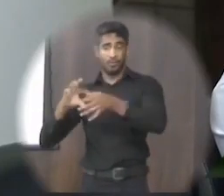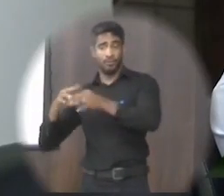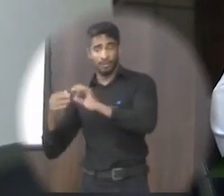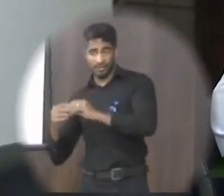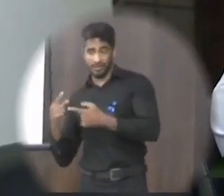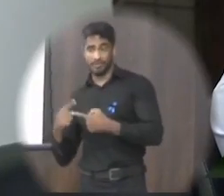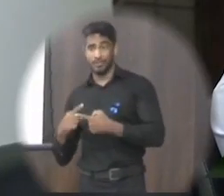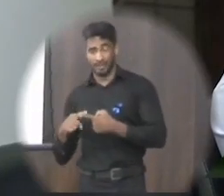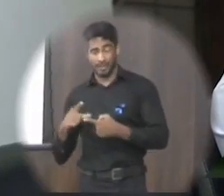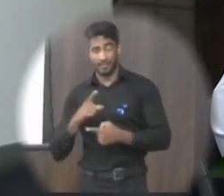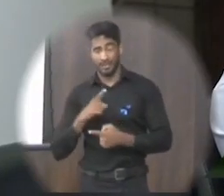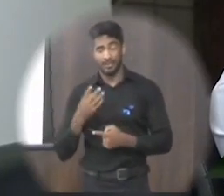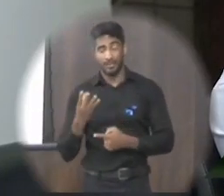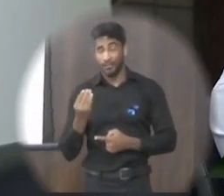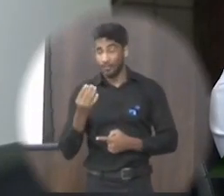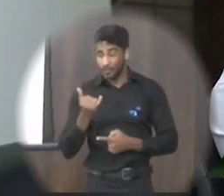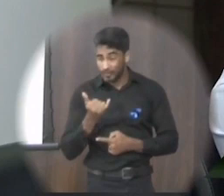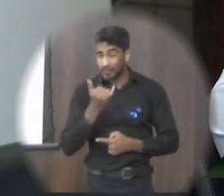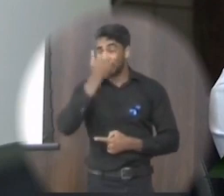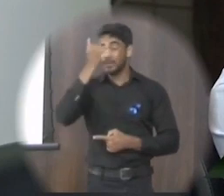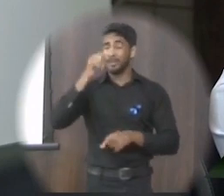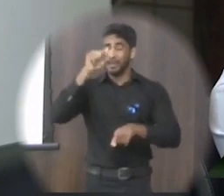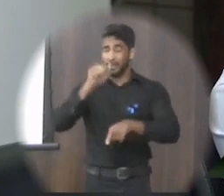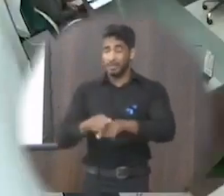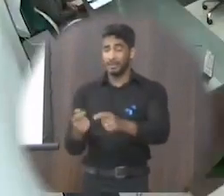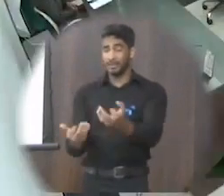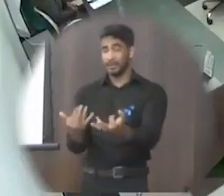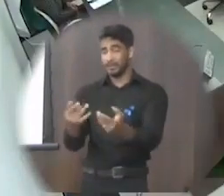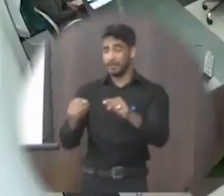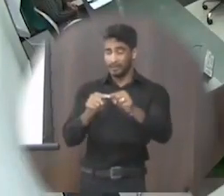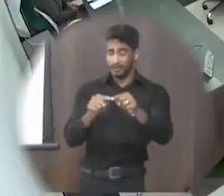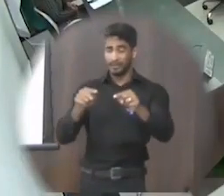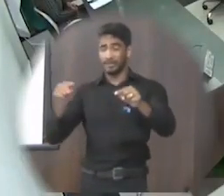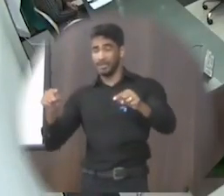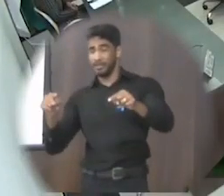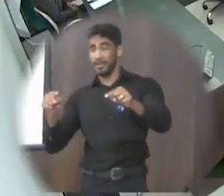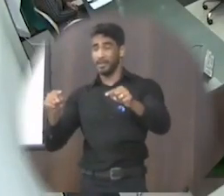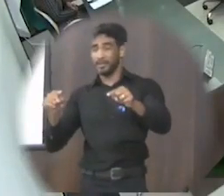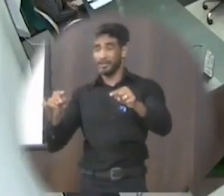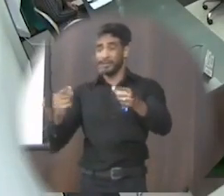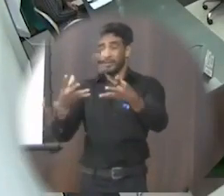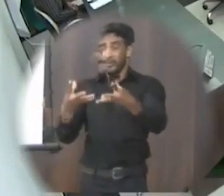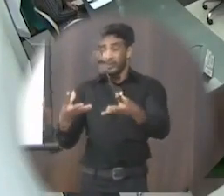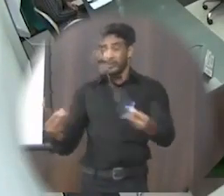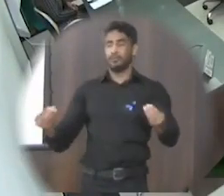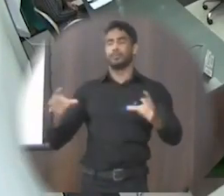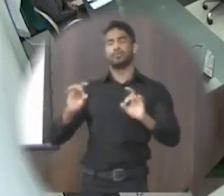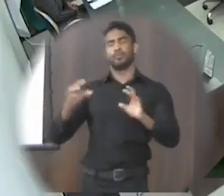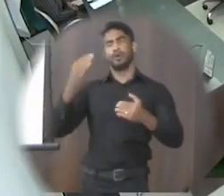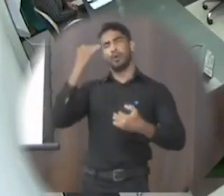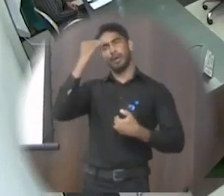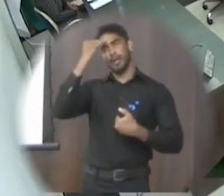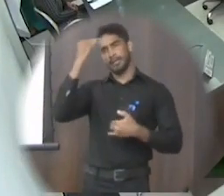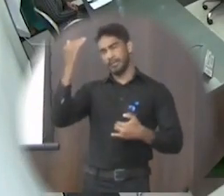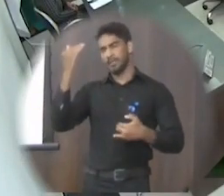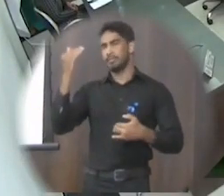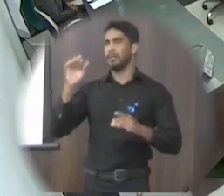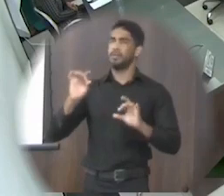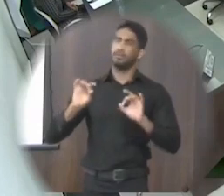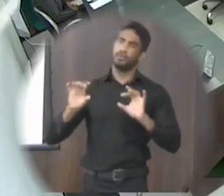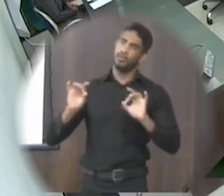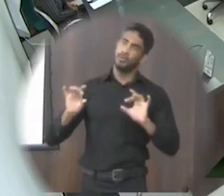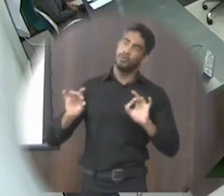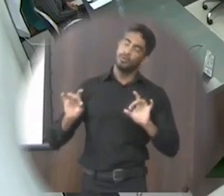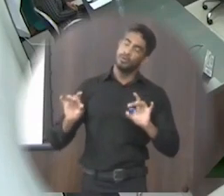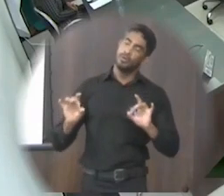acontecem muitos acidentes, né? Muitos incêndios nesse período de seca. Então, é só agradecimento mesmo por essa disponibilidade do Corpo de